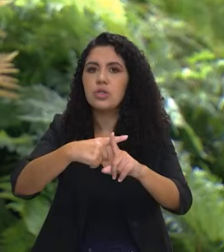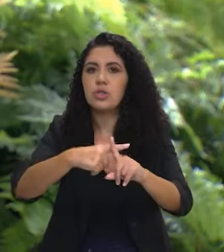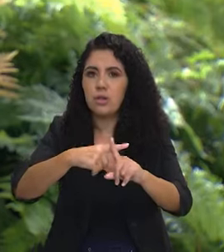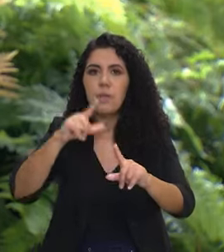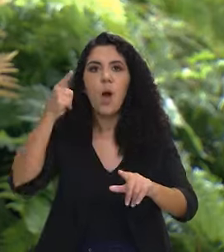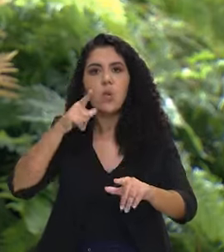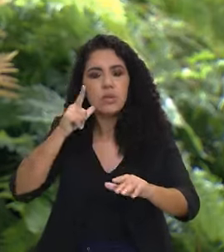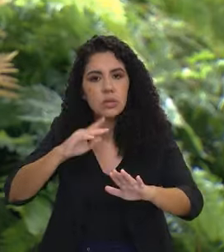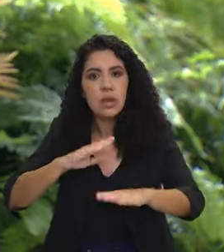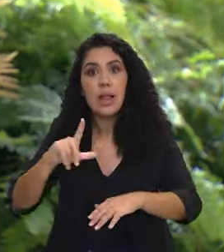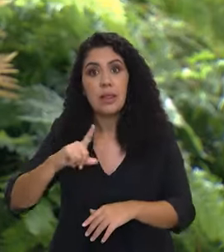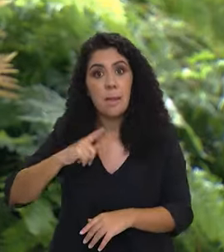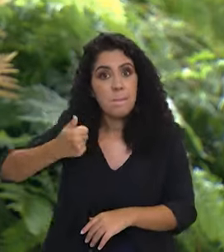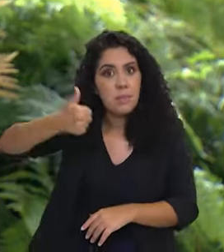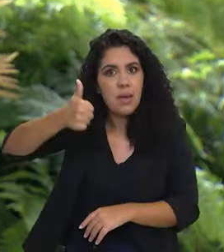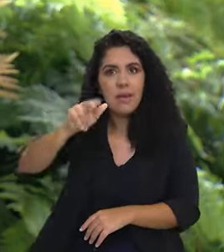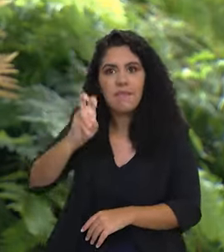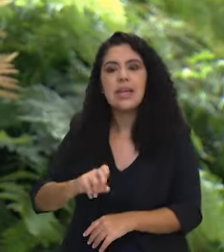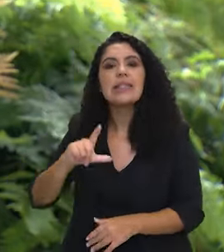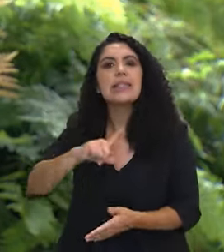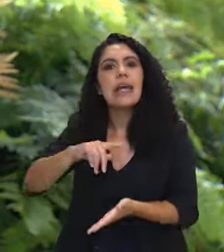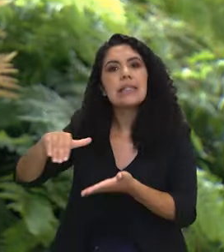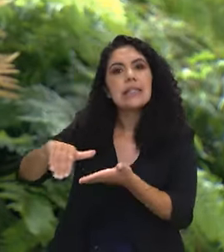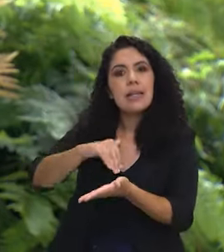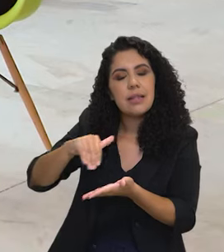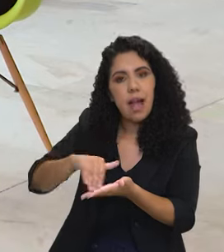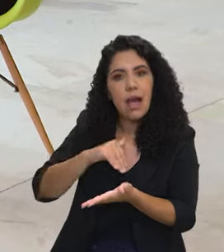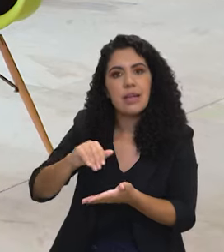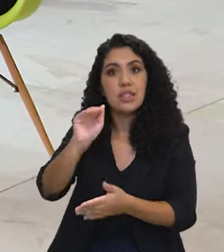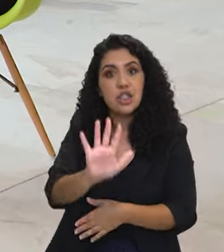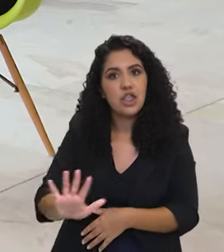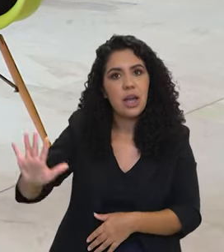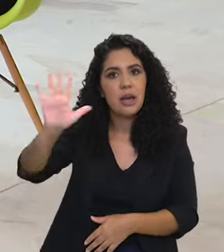Pela primeira vez, uma secretária-geral, né, a embaixadora